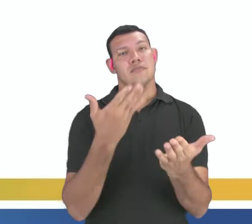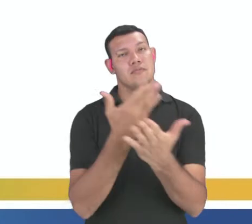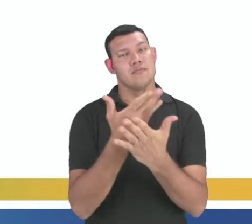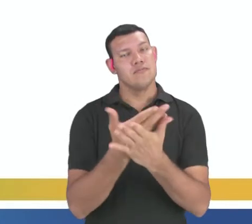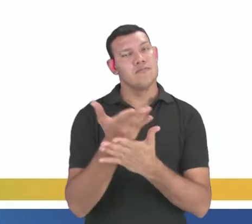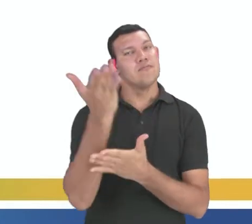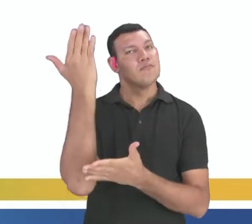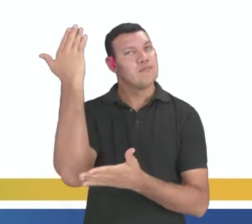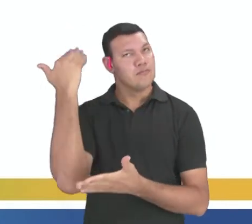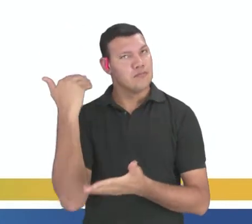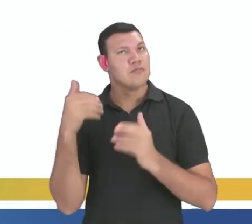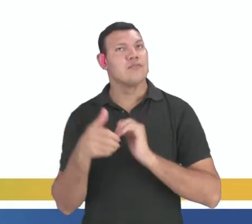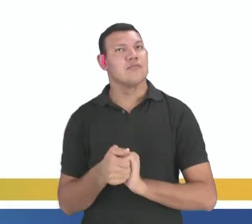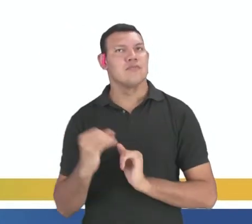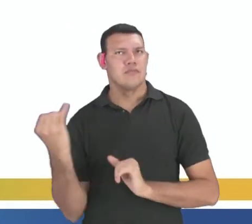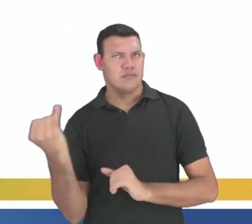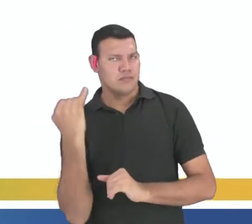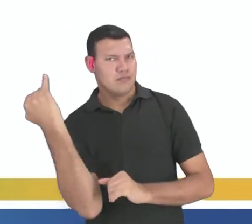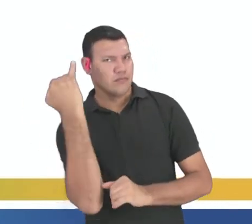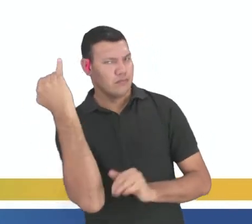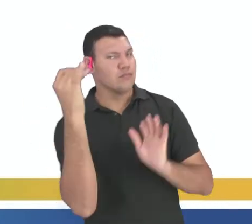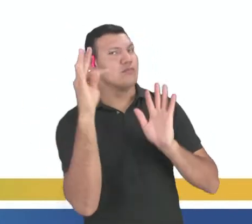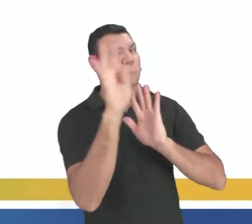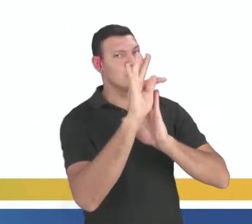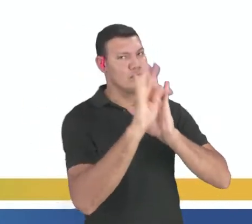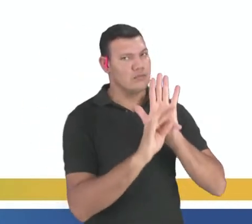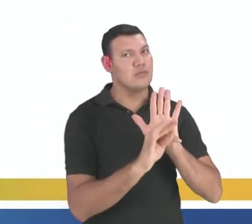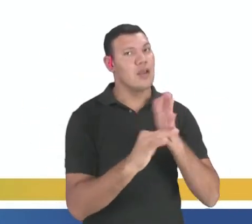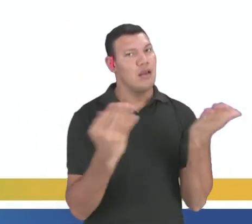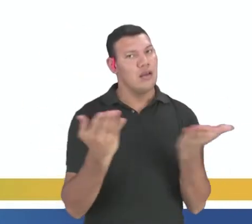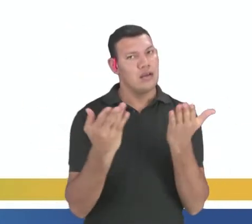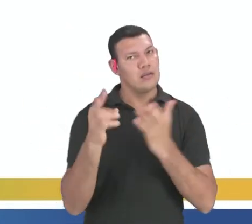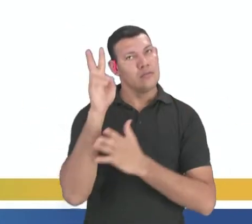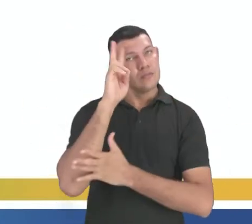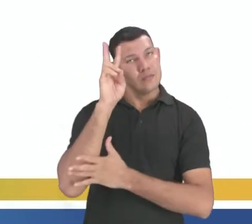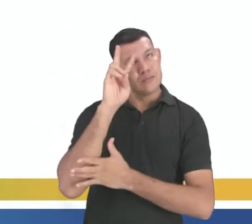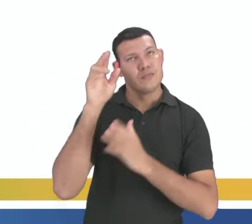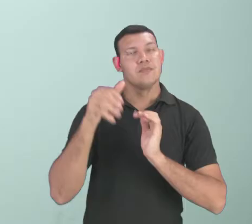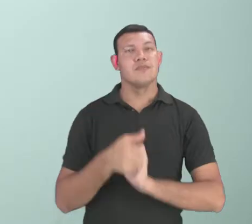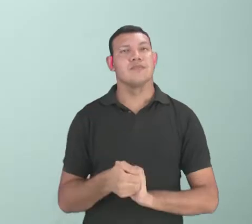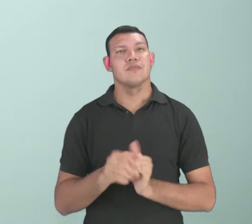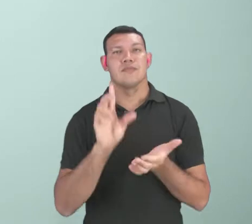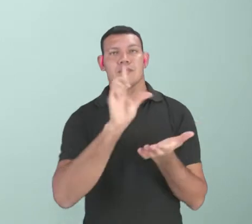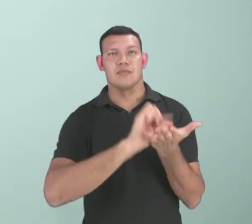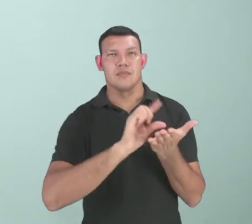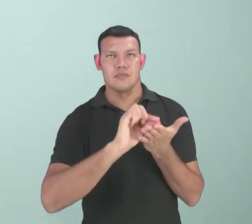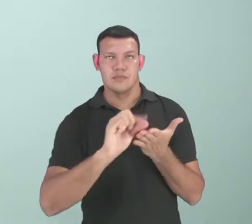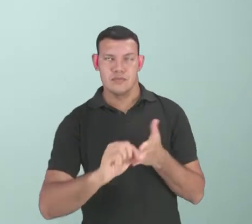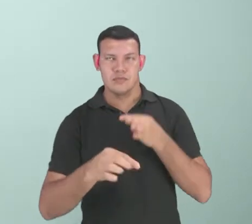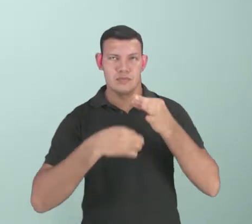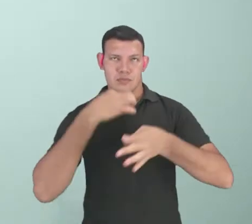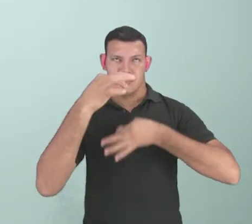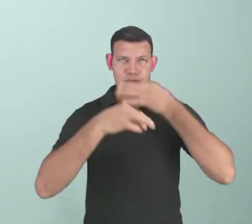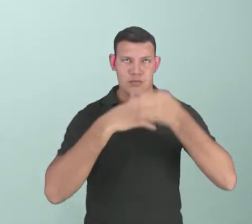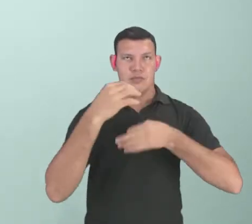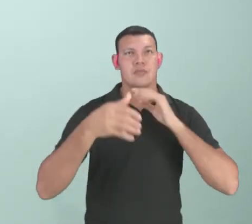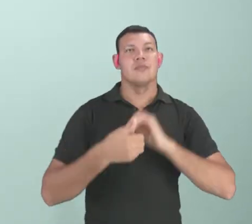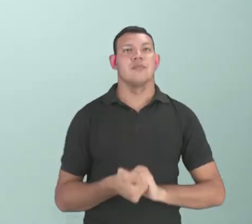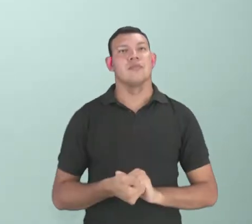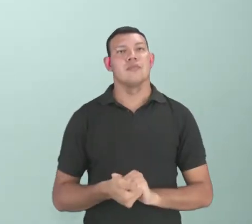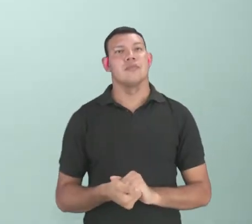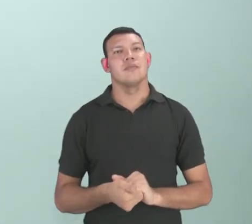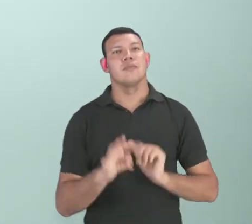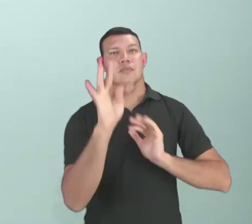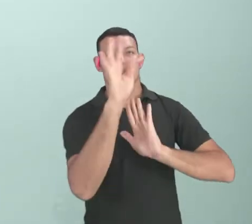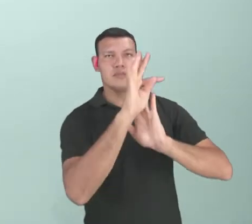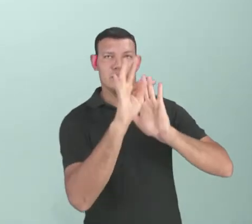a importância desse tipo de texto, mas a gente vai recordar um pouquinho. O que é o artigo de opinião? O artigo de opinião é